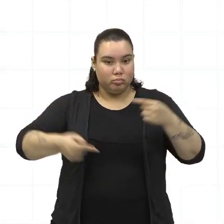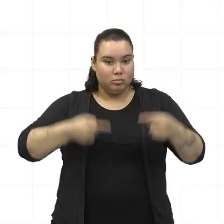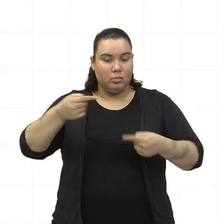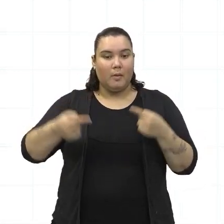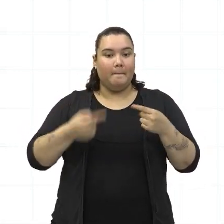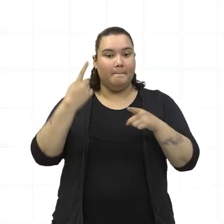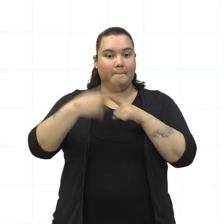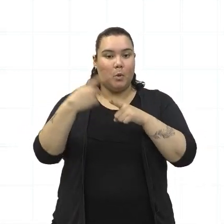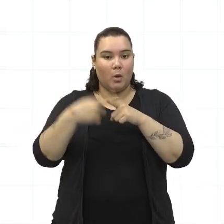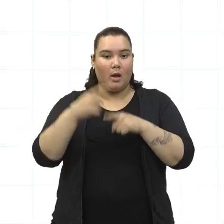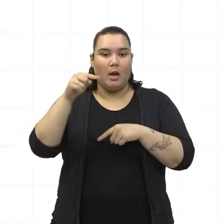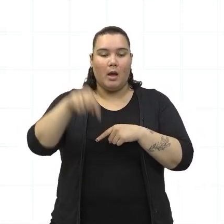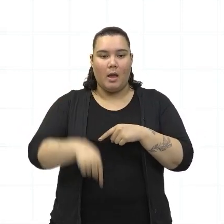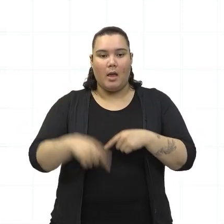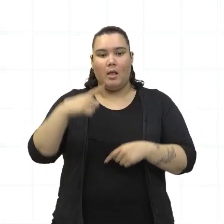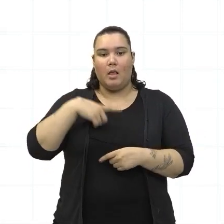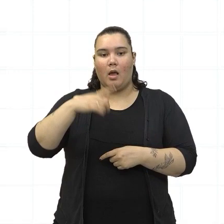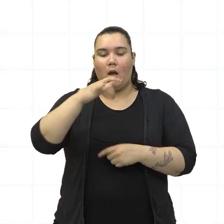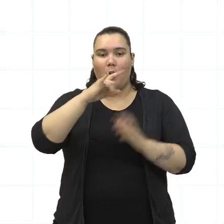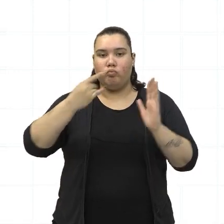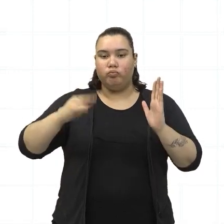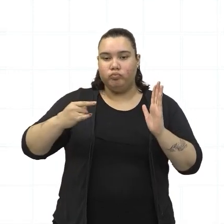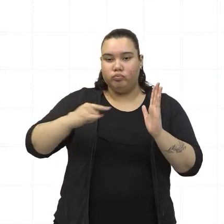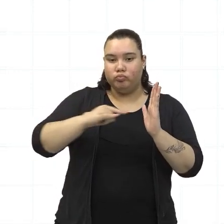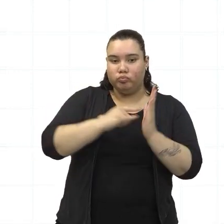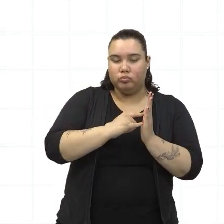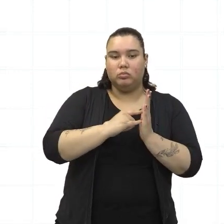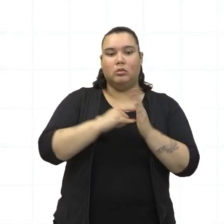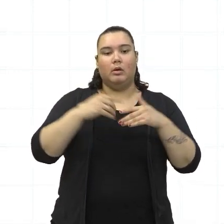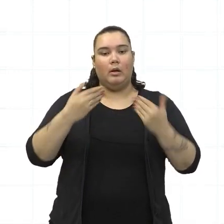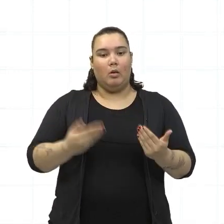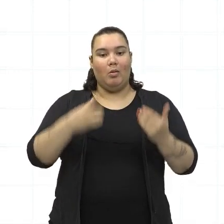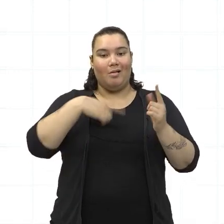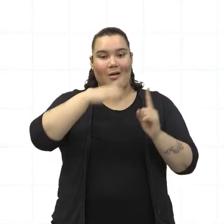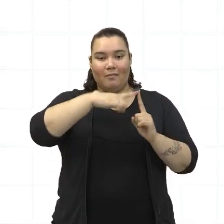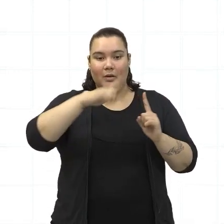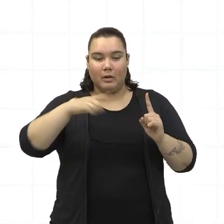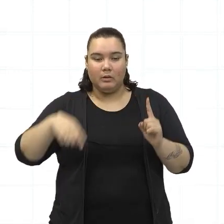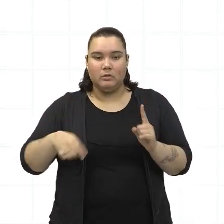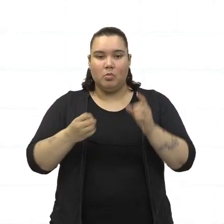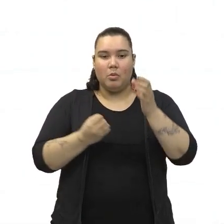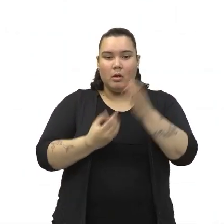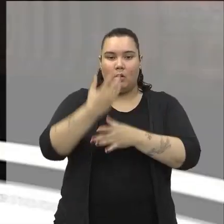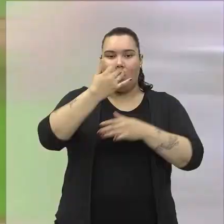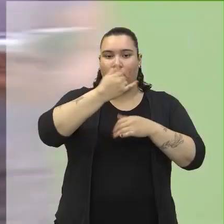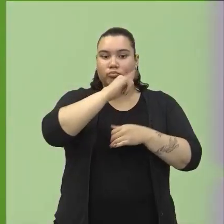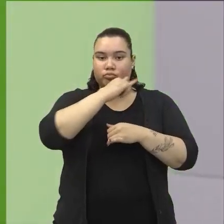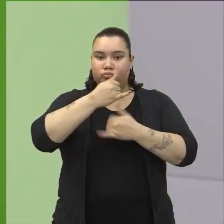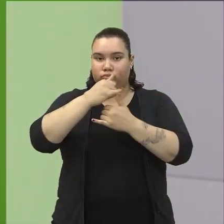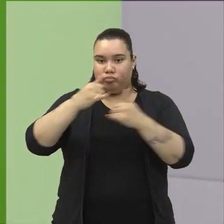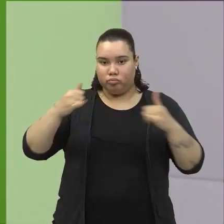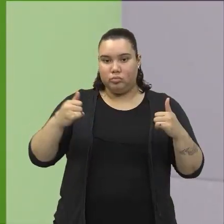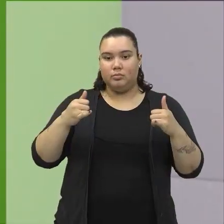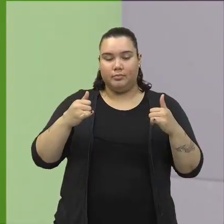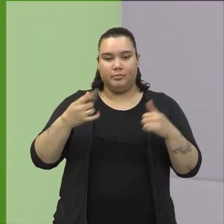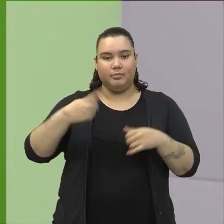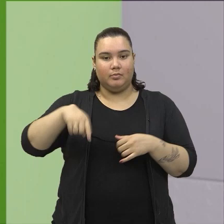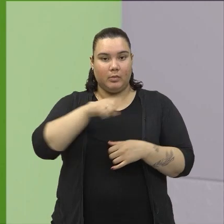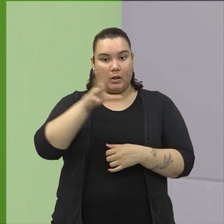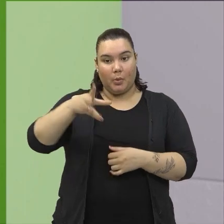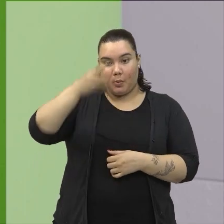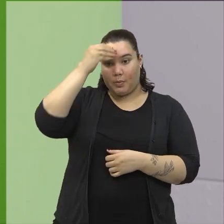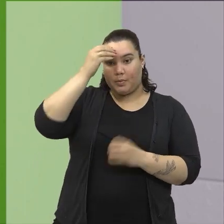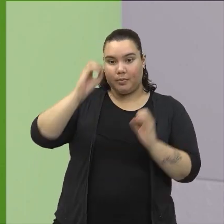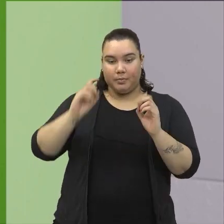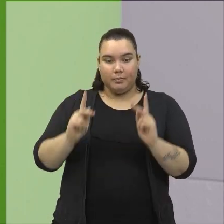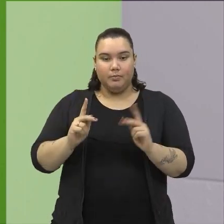está variando o fluxo magnético. E a variação do fluxo magnético vai gerar uma corrente elétrica. Grava isso, tá, pessoal? Não